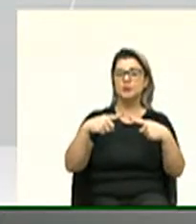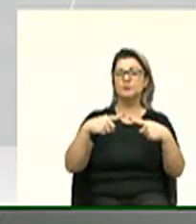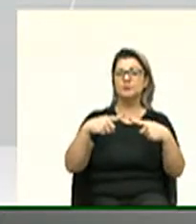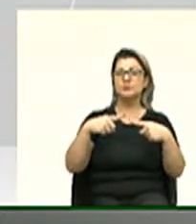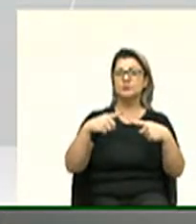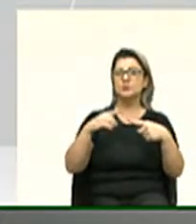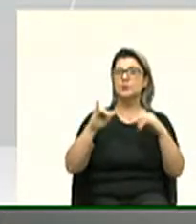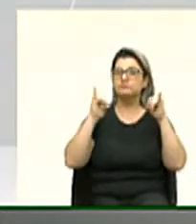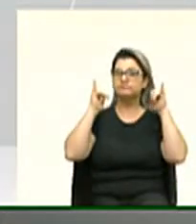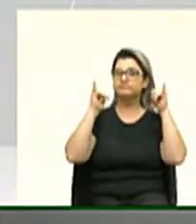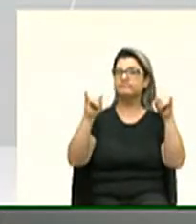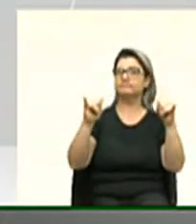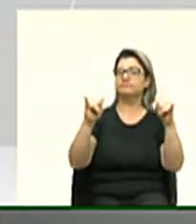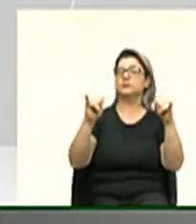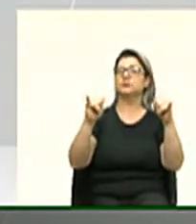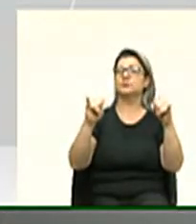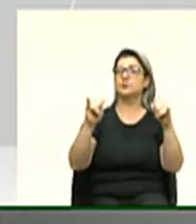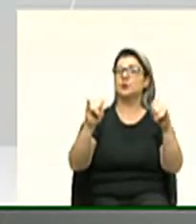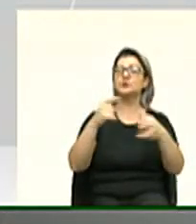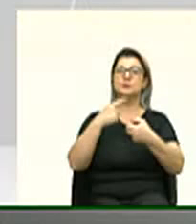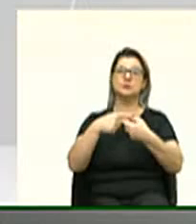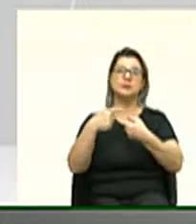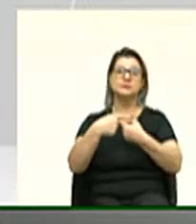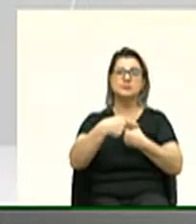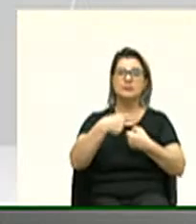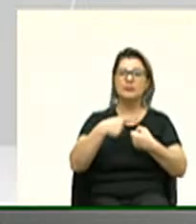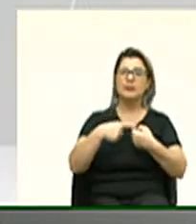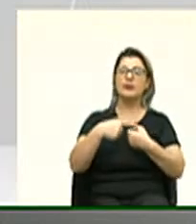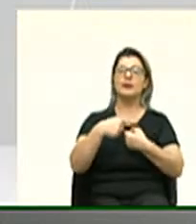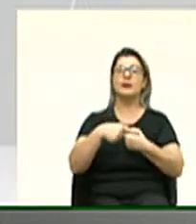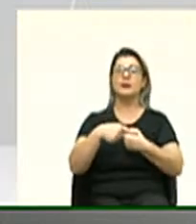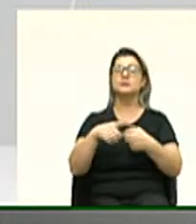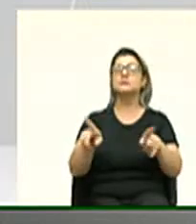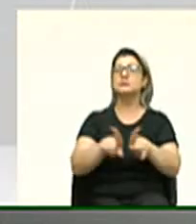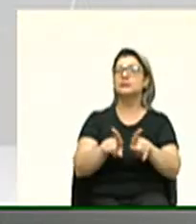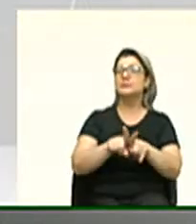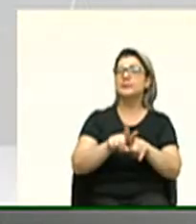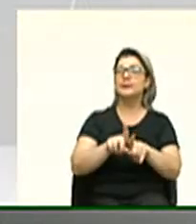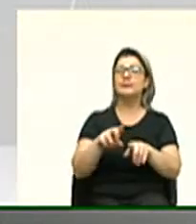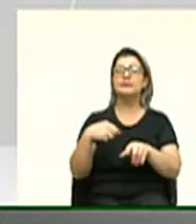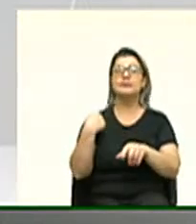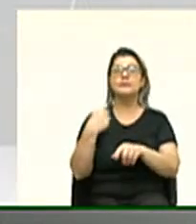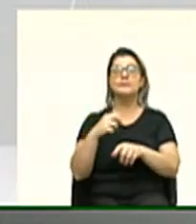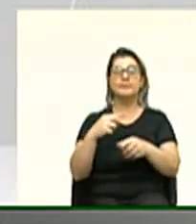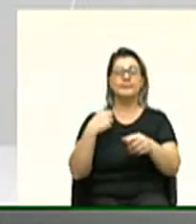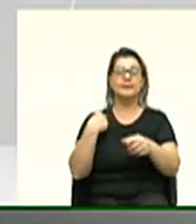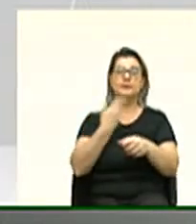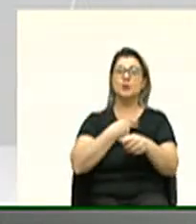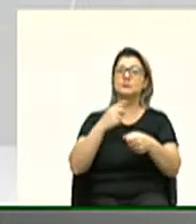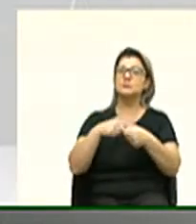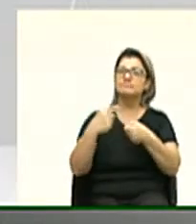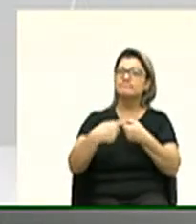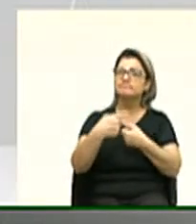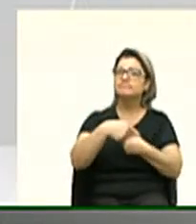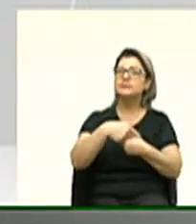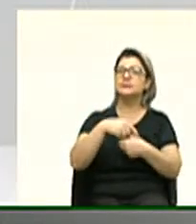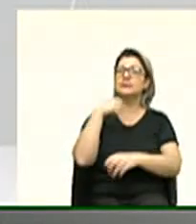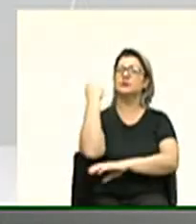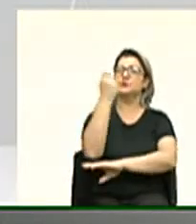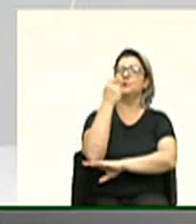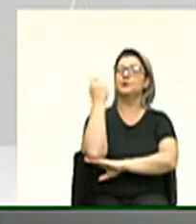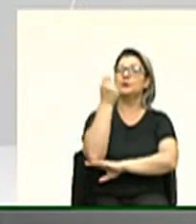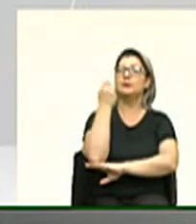cidades, e nós estamos acompanhando o debate da nossa capital, Porto Alegre, que vive esse drama.